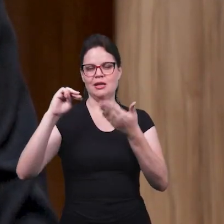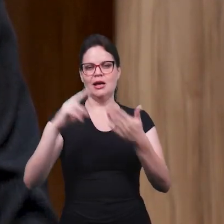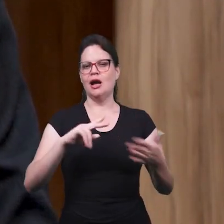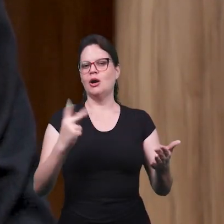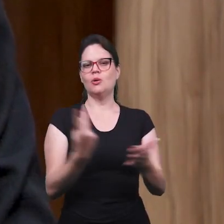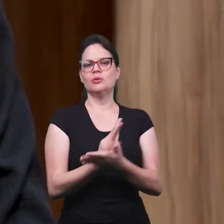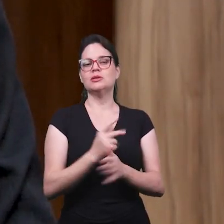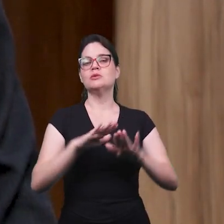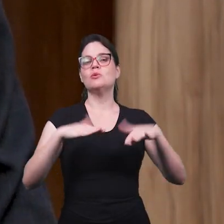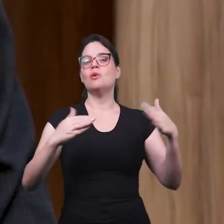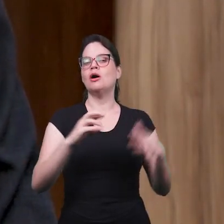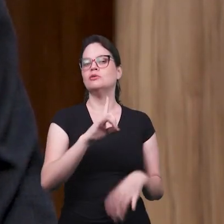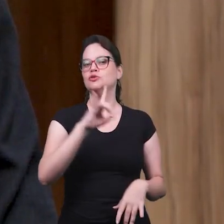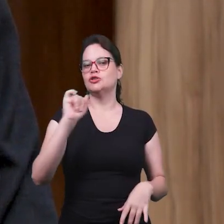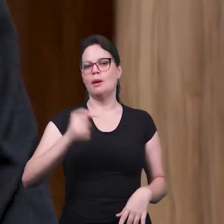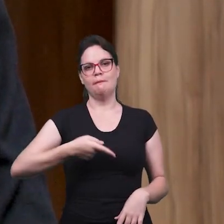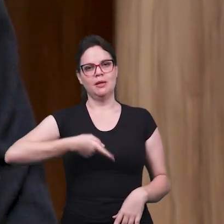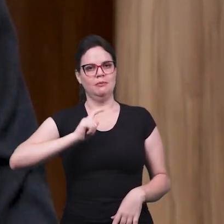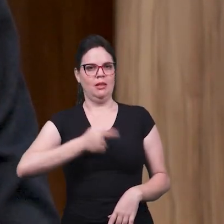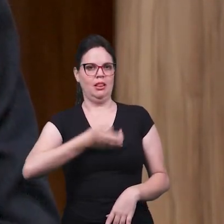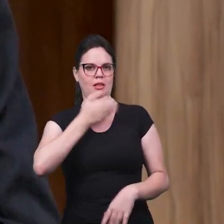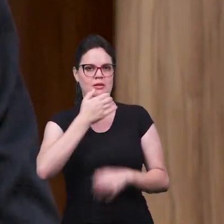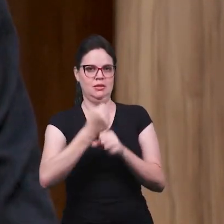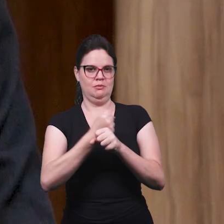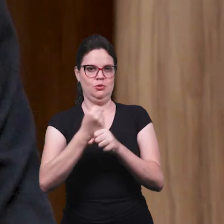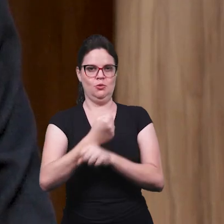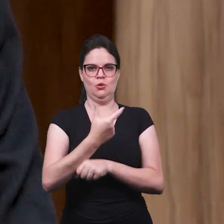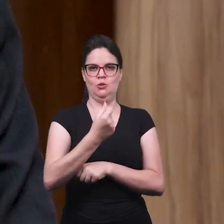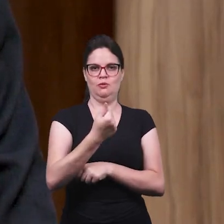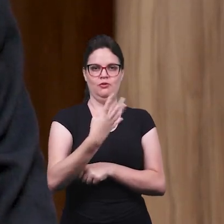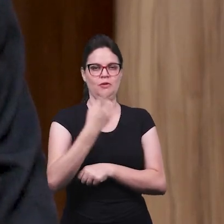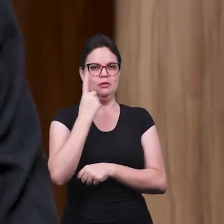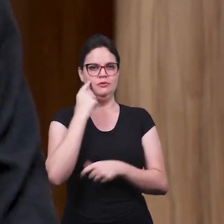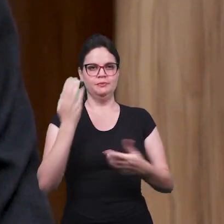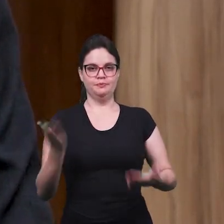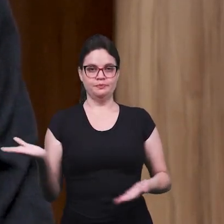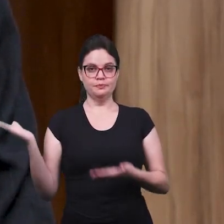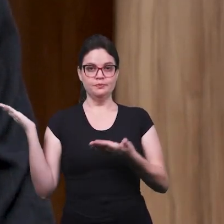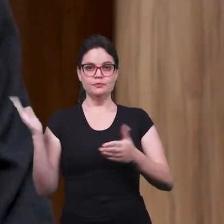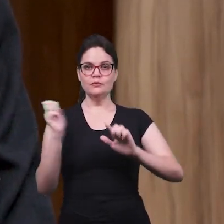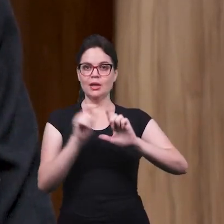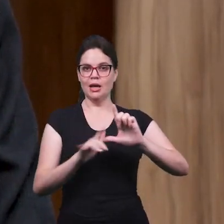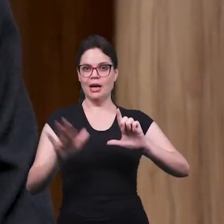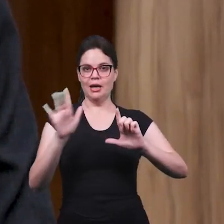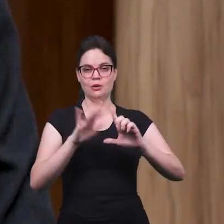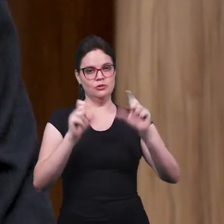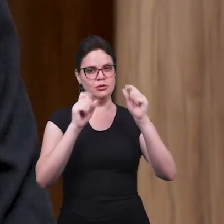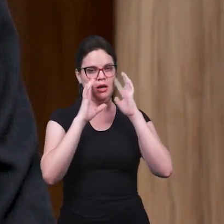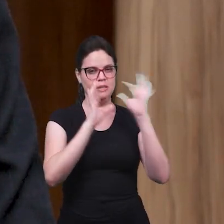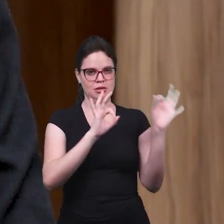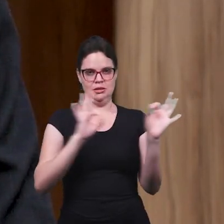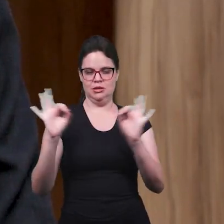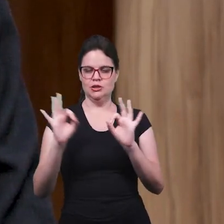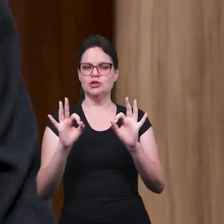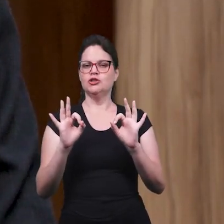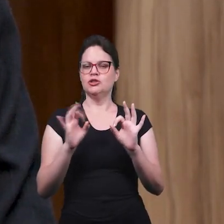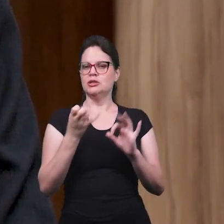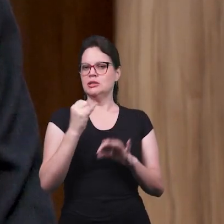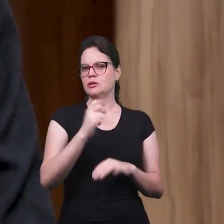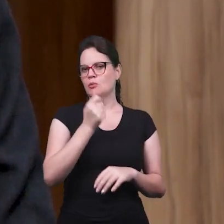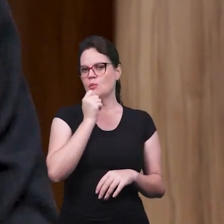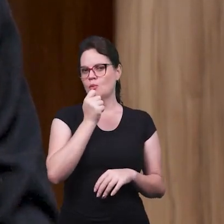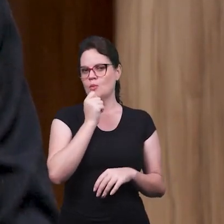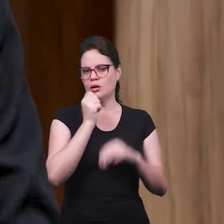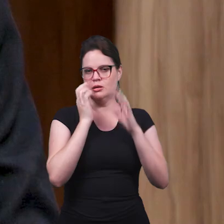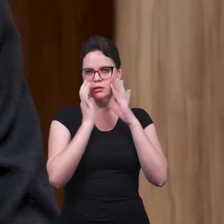de dezembro de 2024, inclusive agora um QR Code, você pode ter acesso direcionando